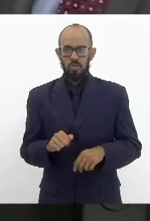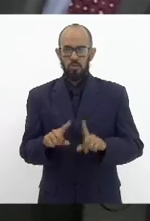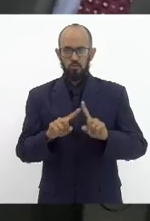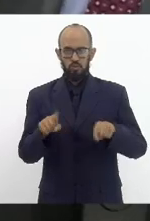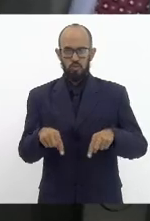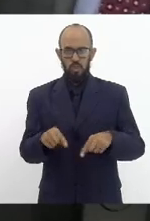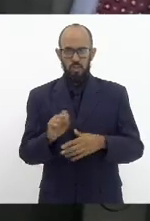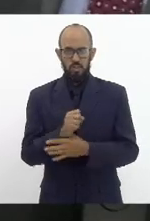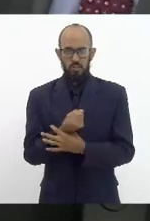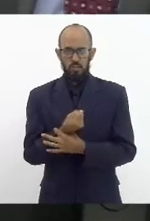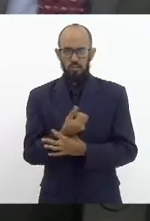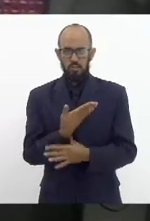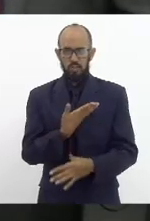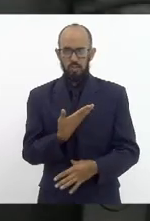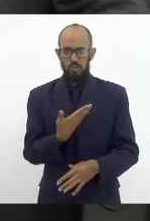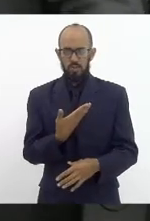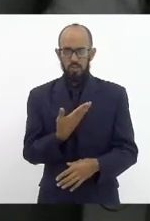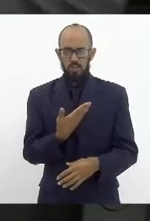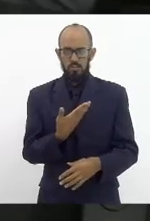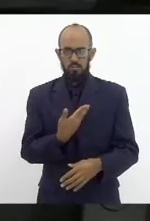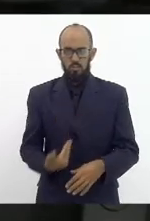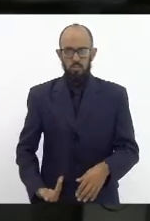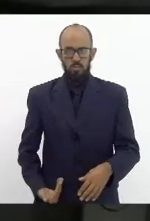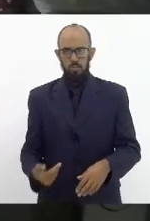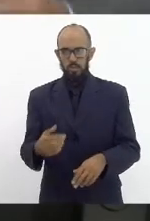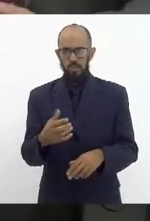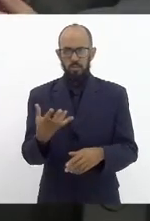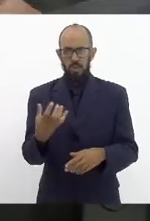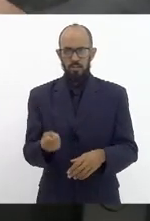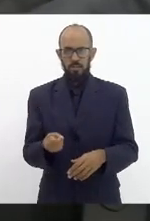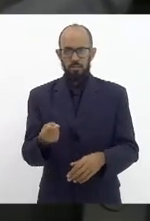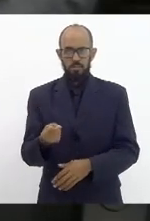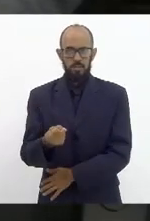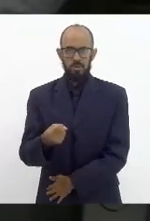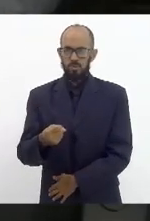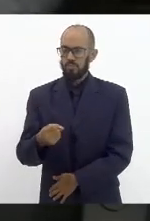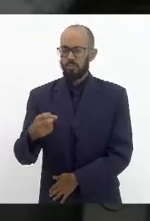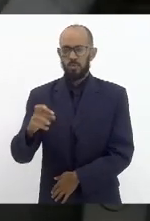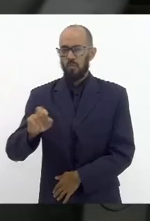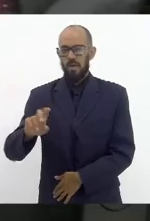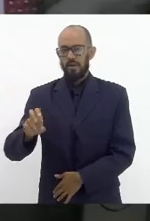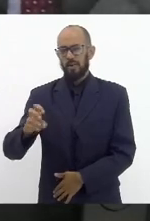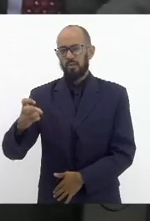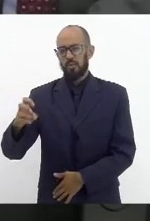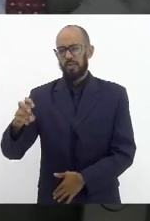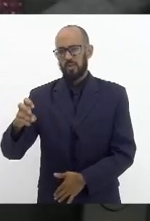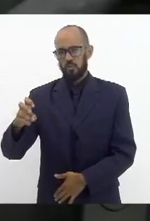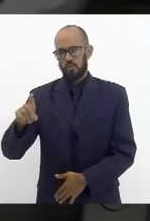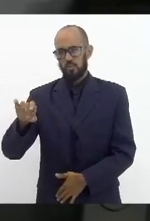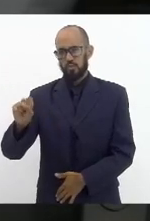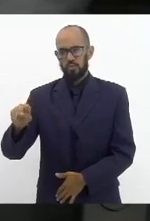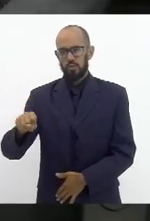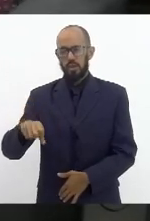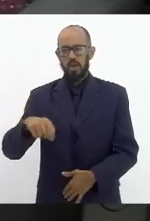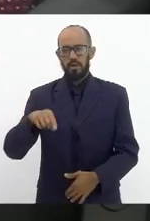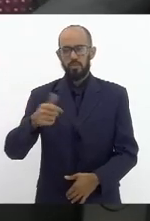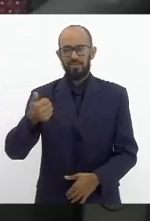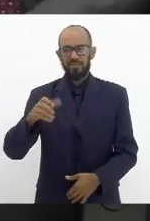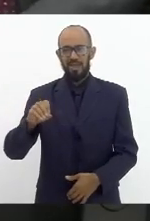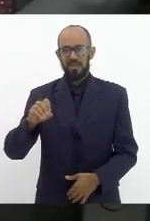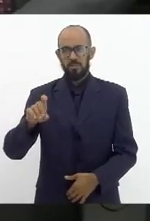recebendo dentro do mês seguinte, mas já não mais aquele 5º dia útil, já tinha passado por 10º dia útil. E eu acho